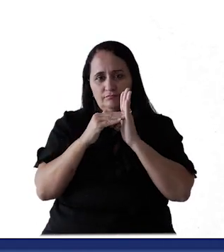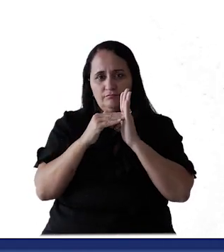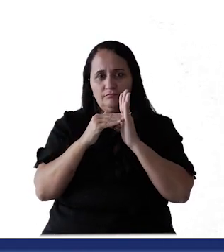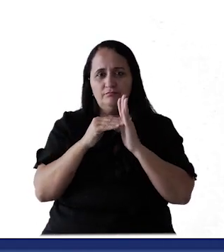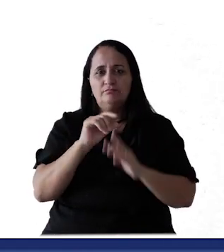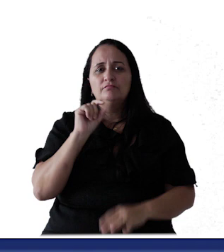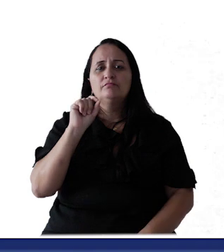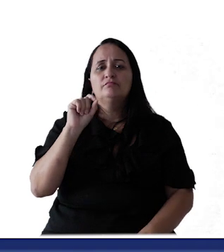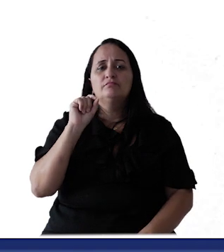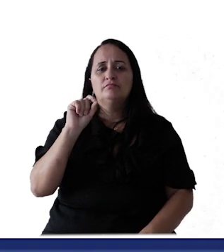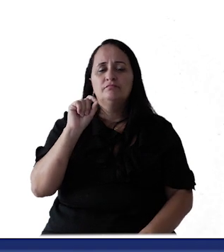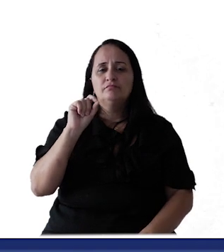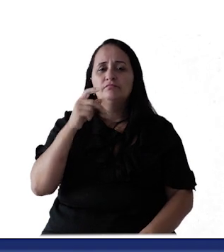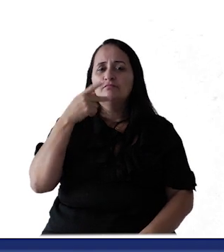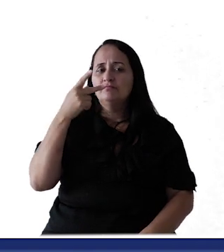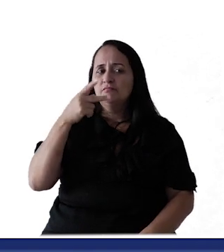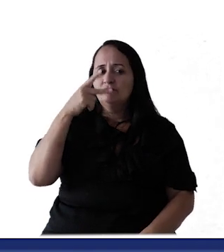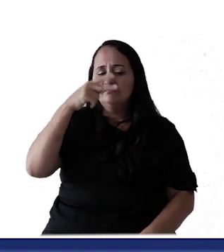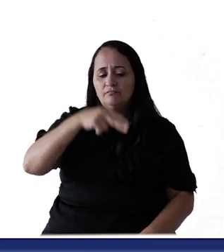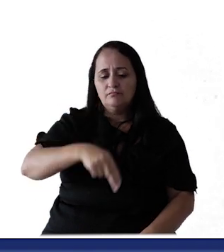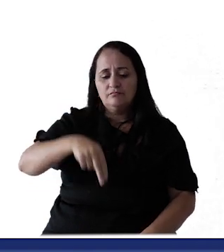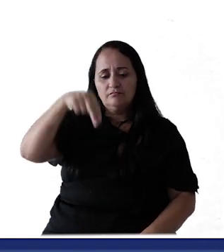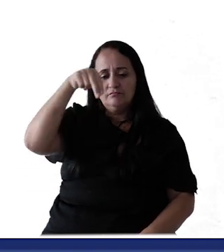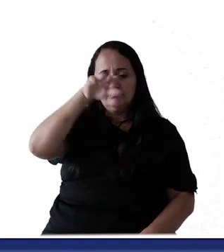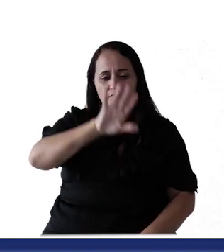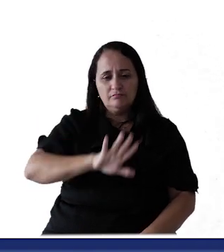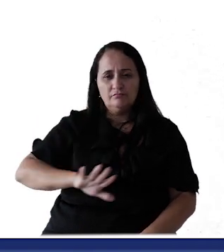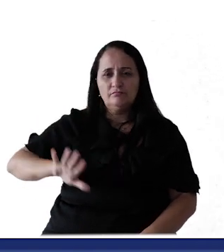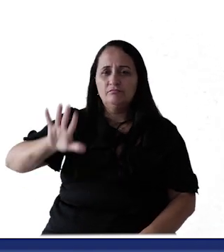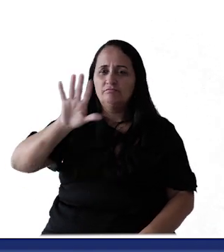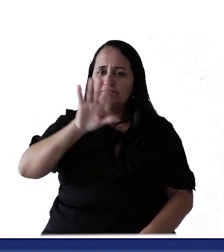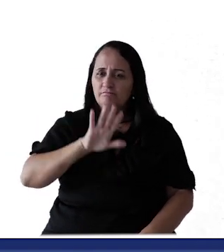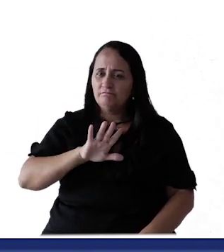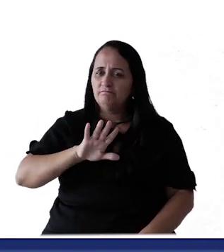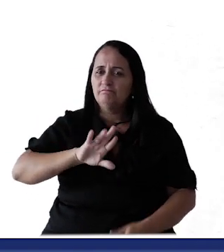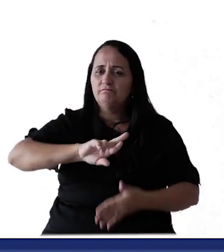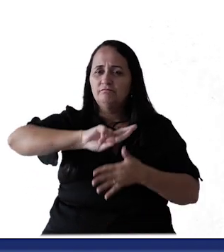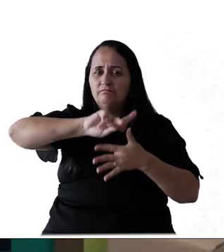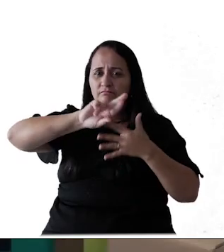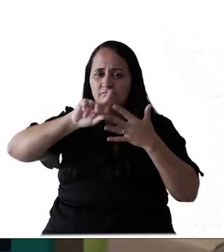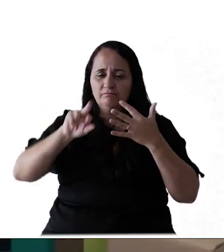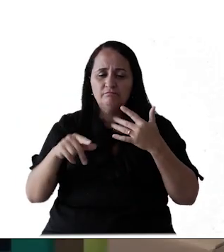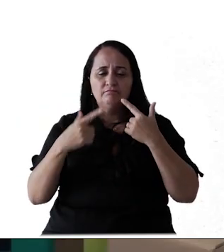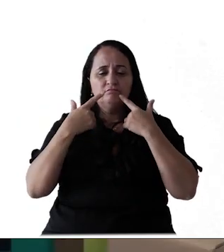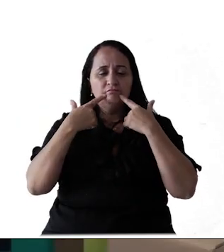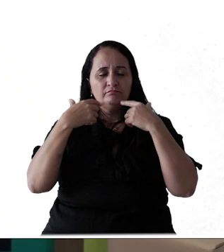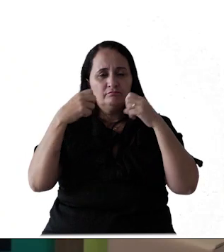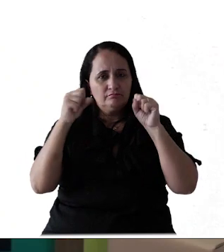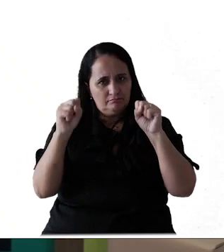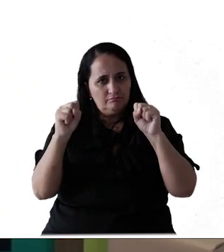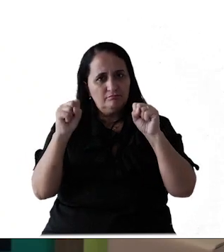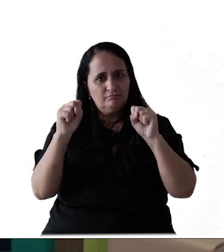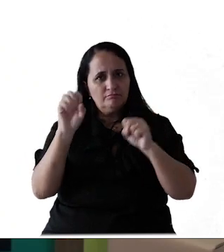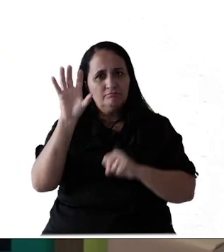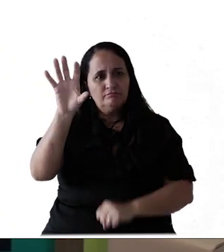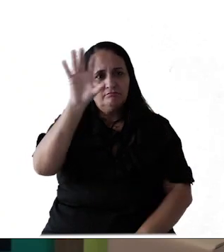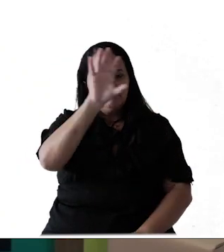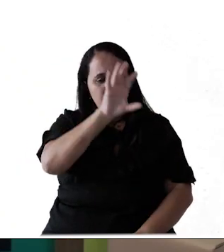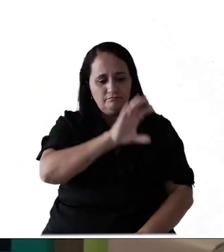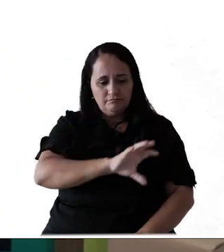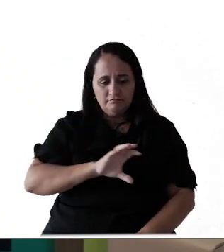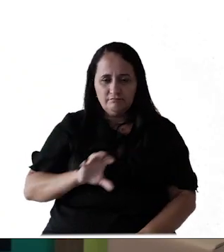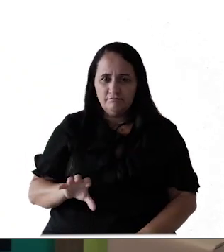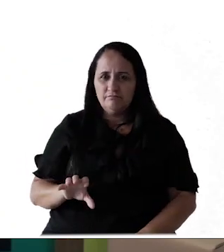de um nordestino, exemplo de variedade linguística regional. Olha lá, lembra o que a Pro